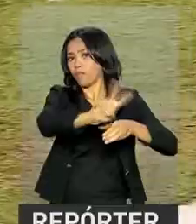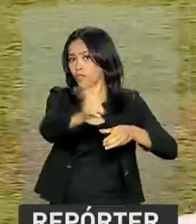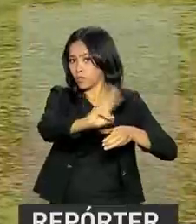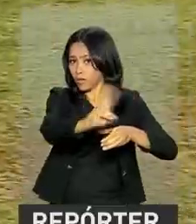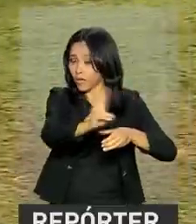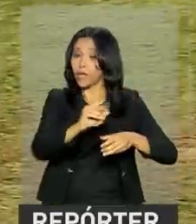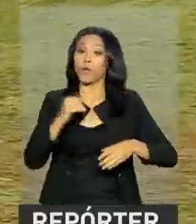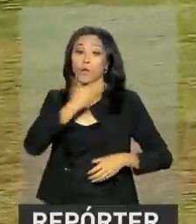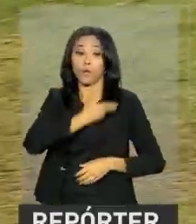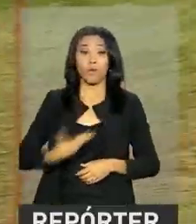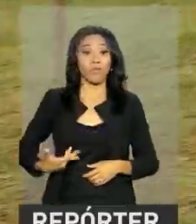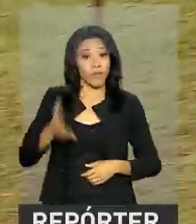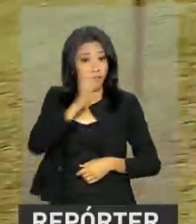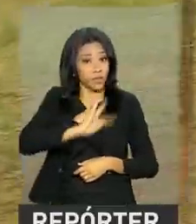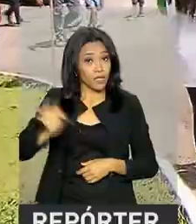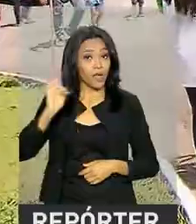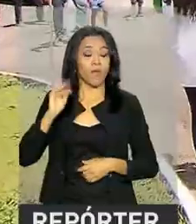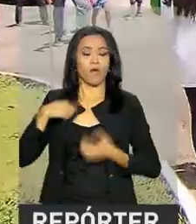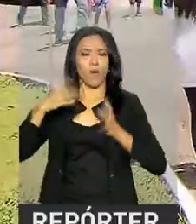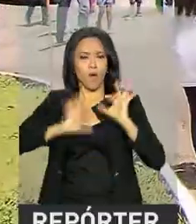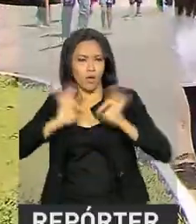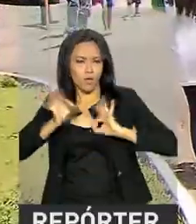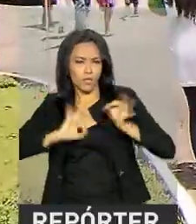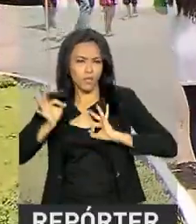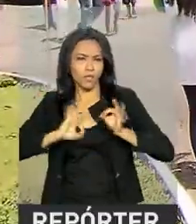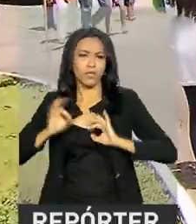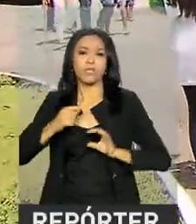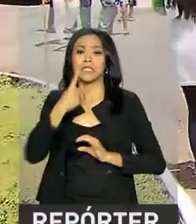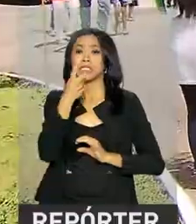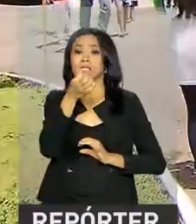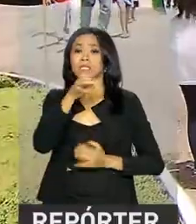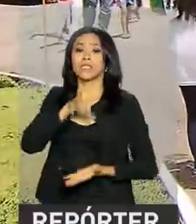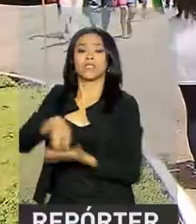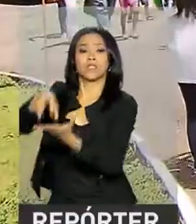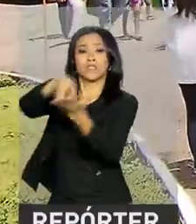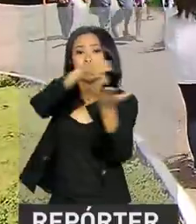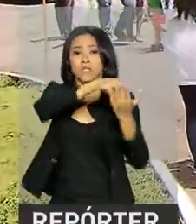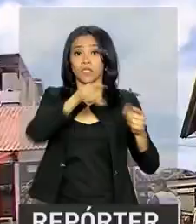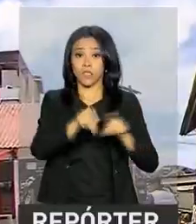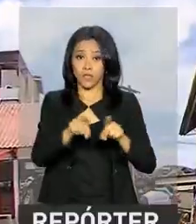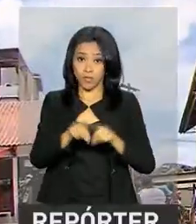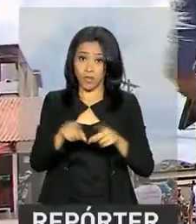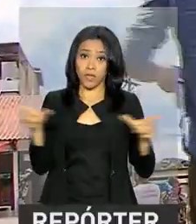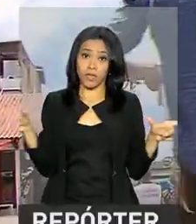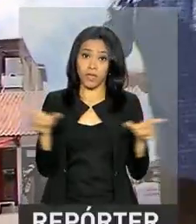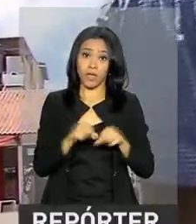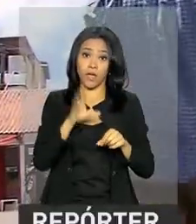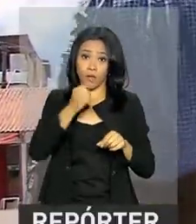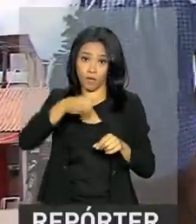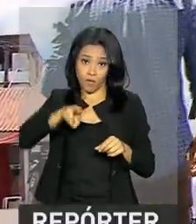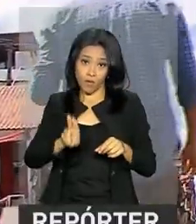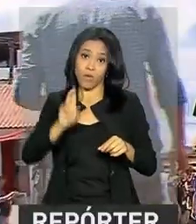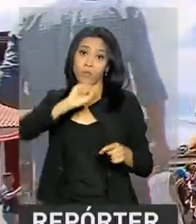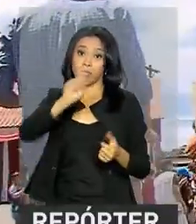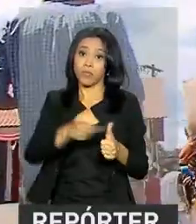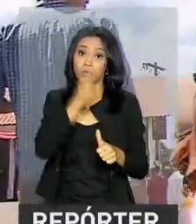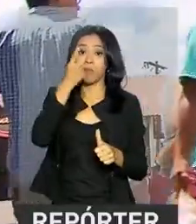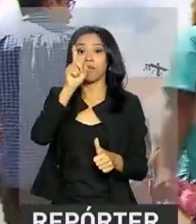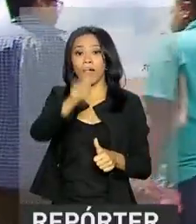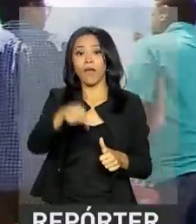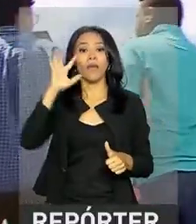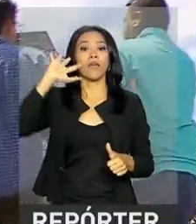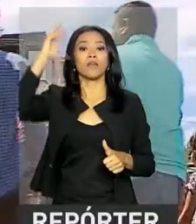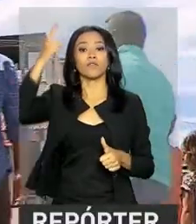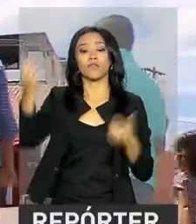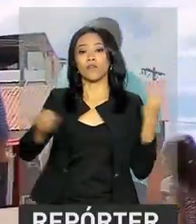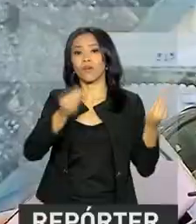força-tarefa articulando 16 órgãos e agências da Organização das Nações Unidas. A primeira iniciativa foi tomar providência